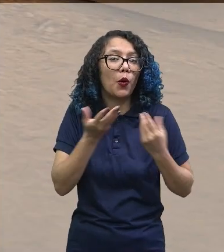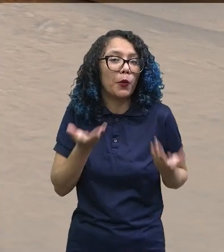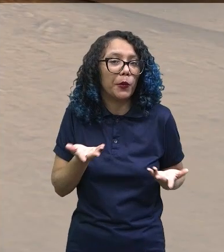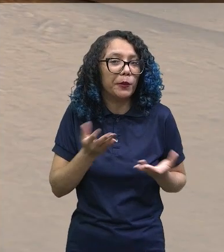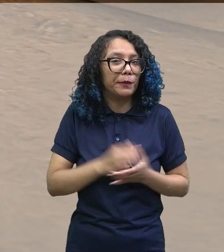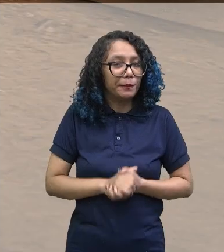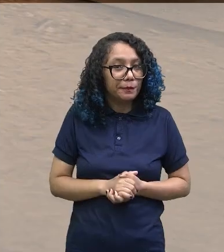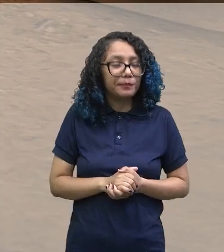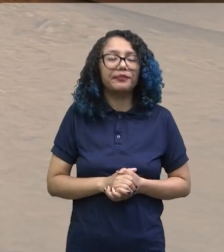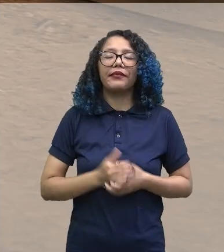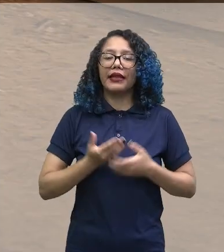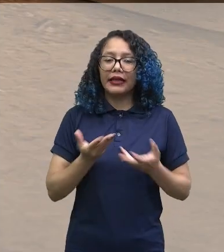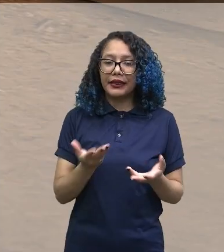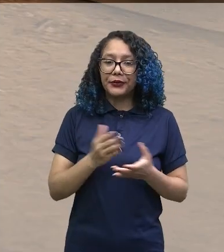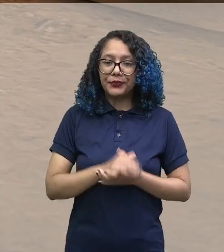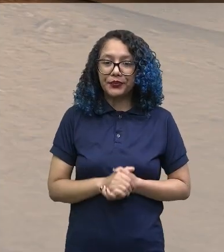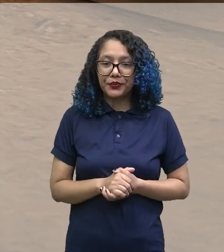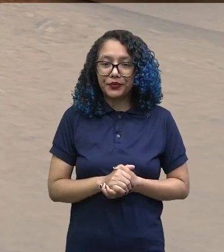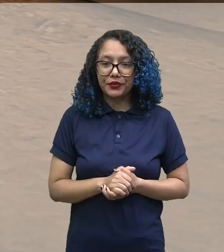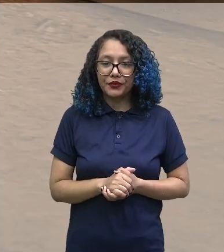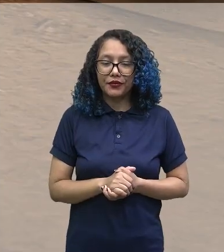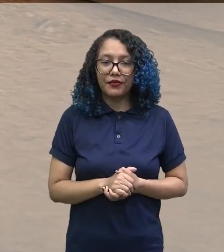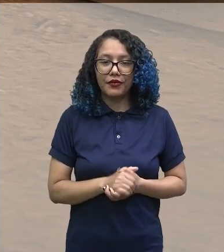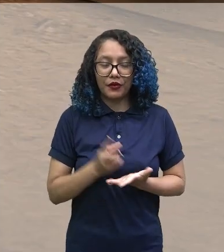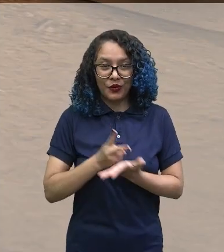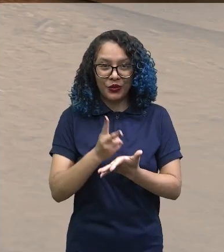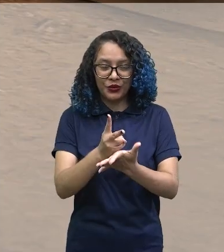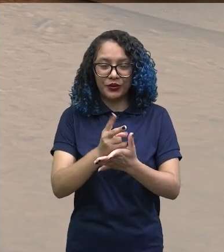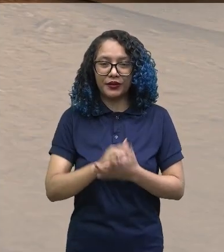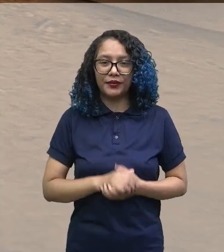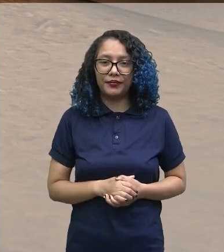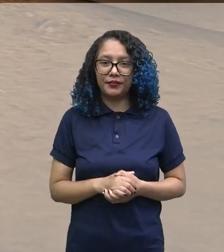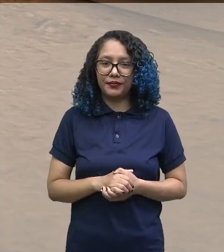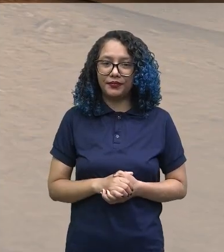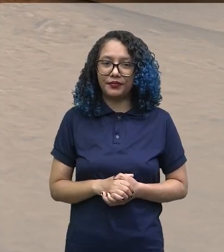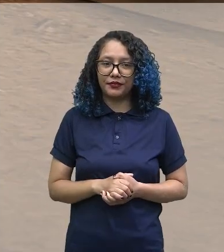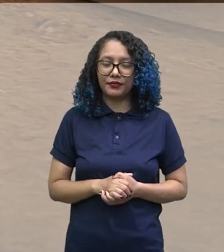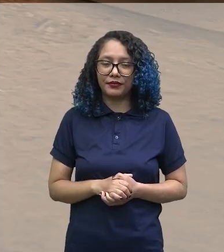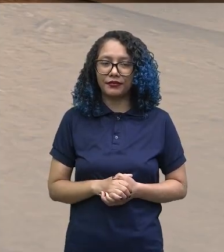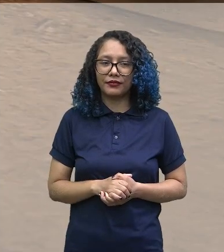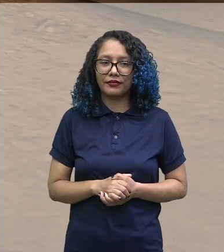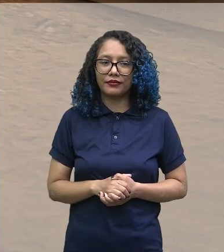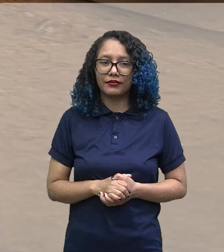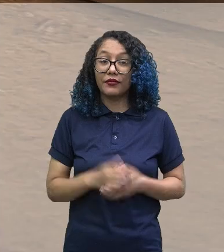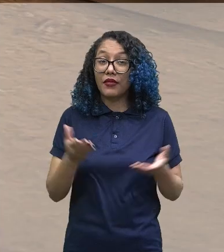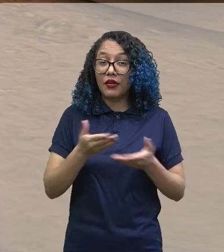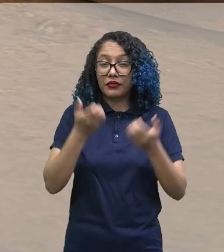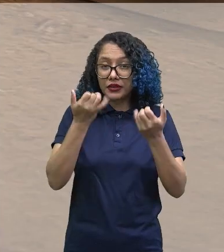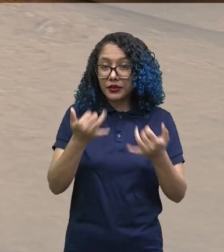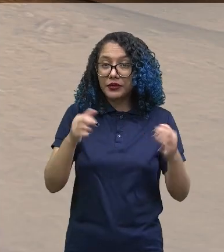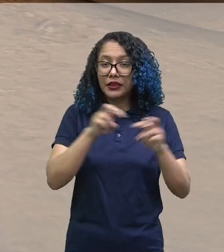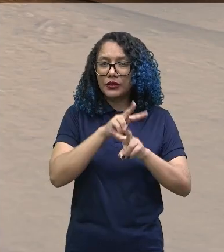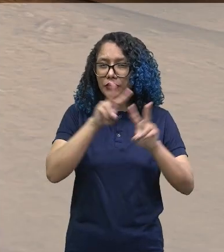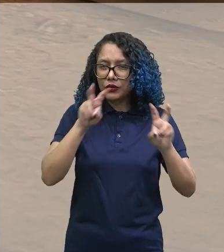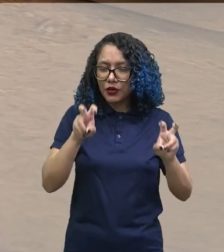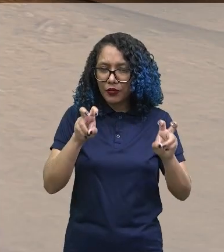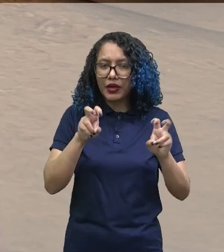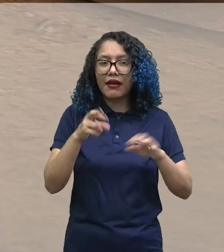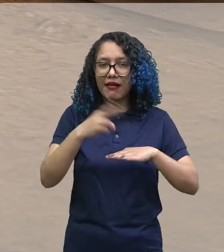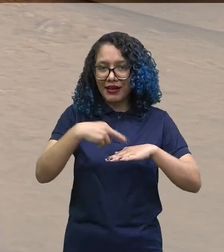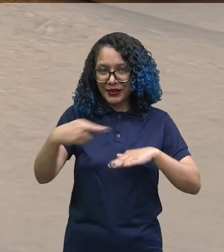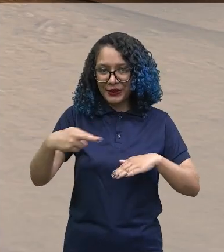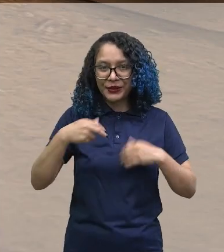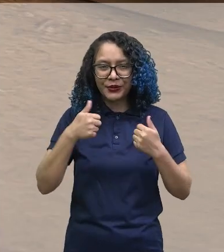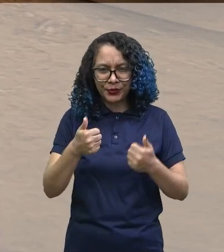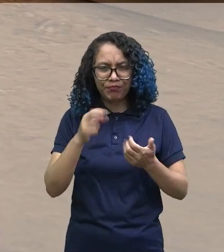bom? Bom, o que a gente vai, né, avançando agora e, né, vamos falar um pouquinho sobre essa radiação. O